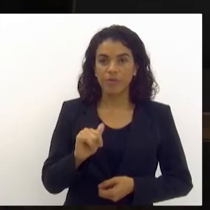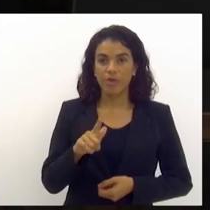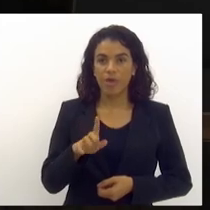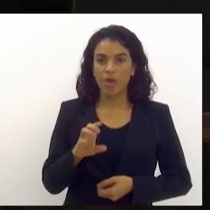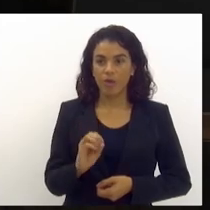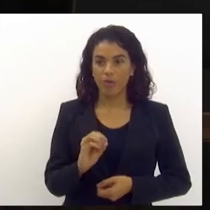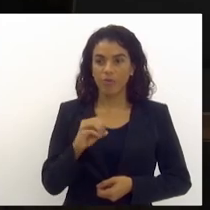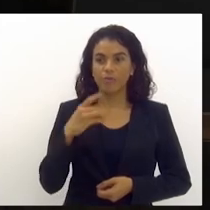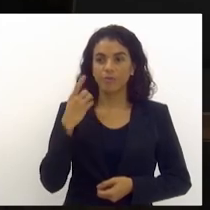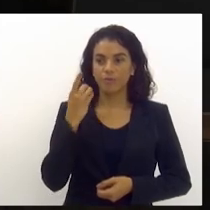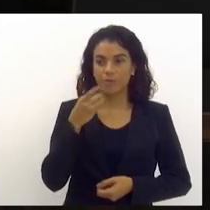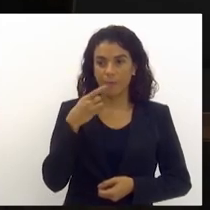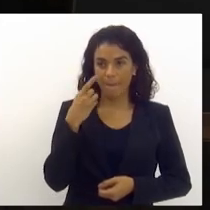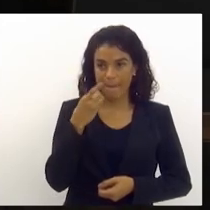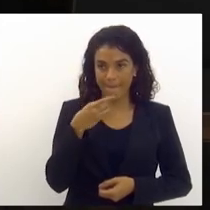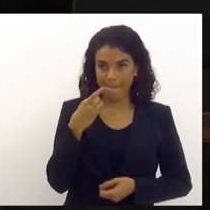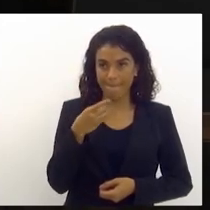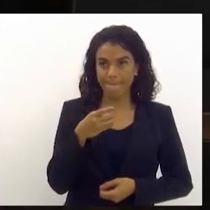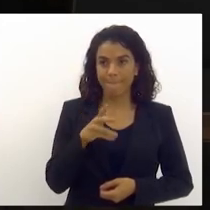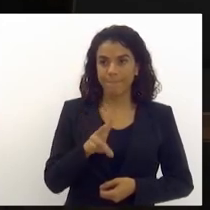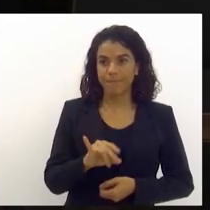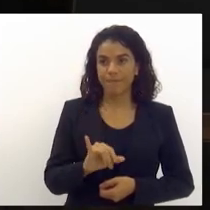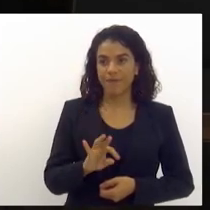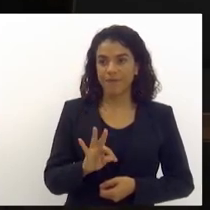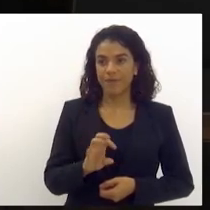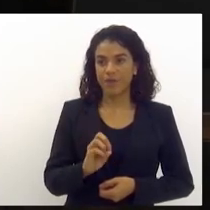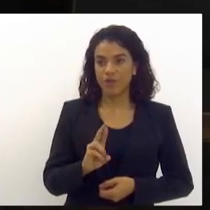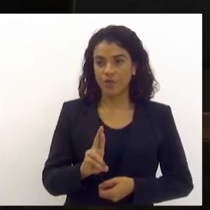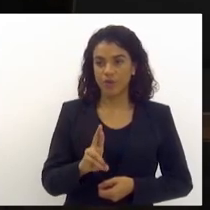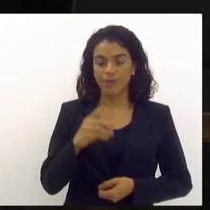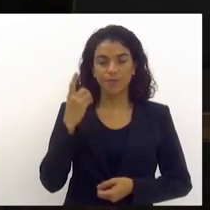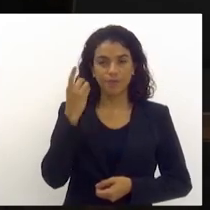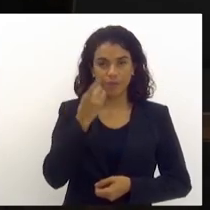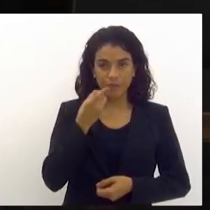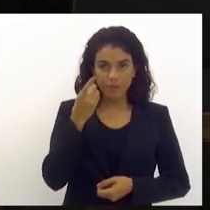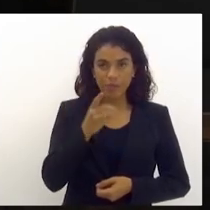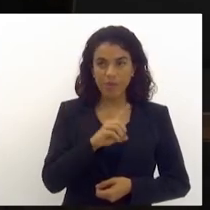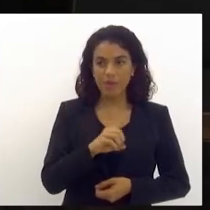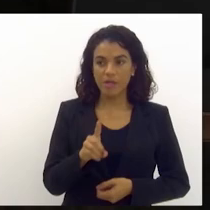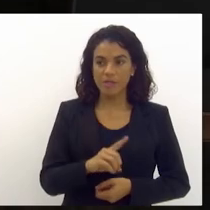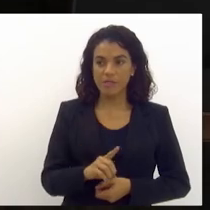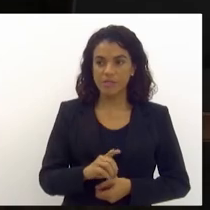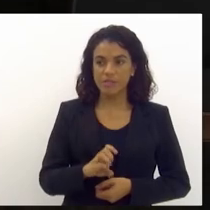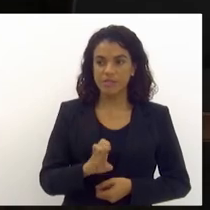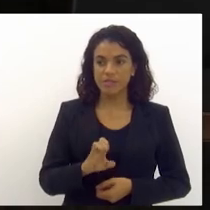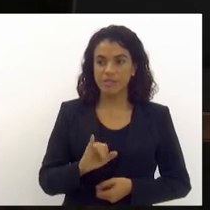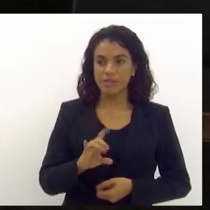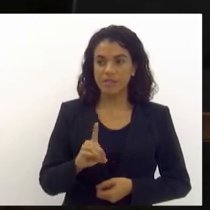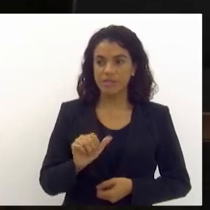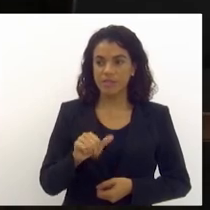Galhaço, deputado Vitor Júnior, deputada Zeidan.